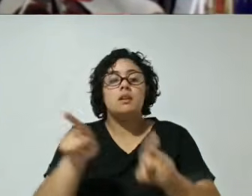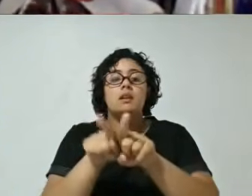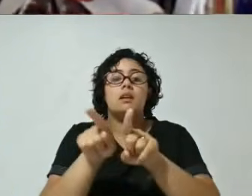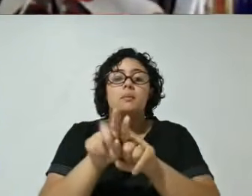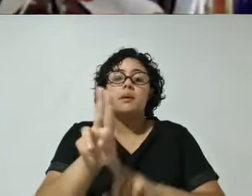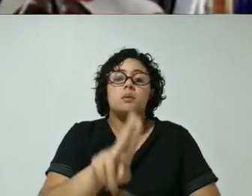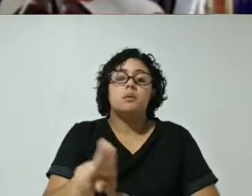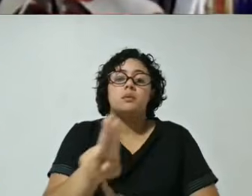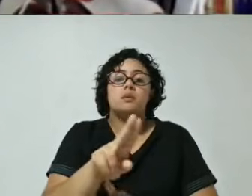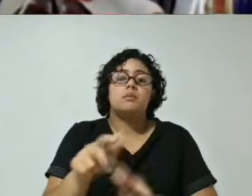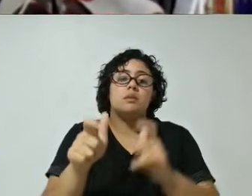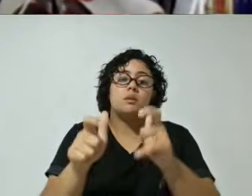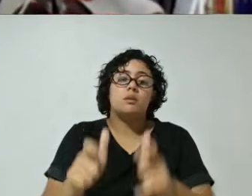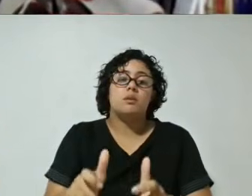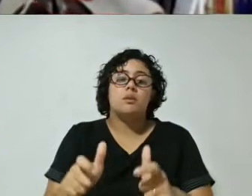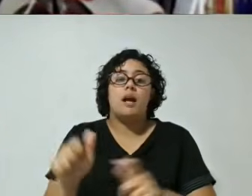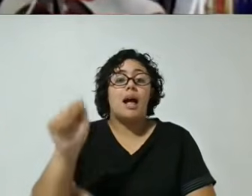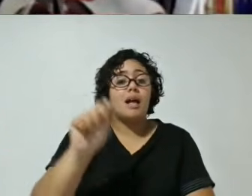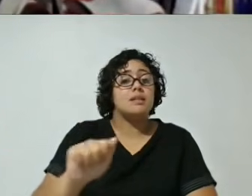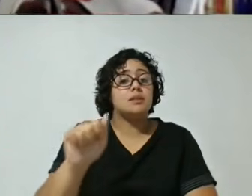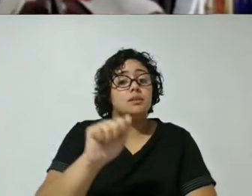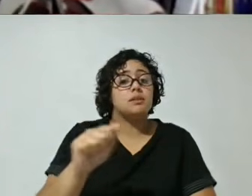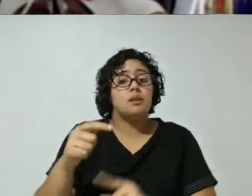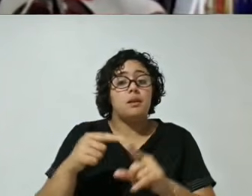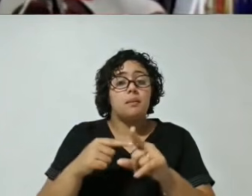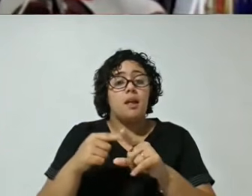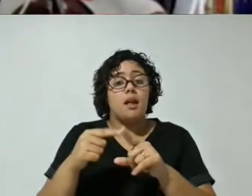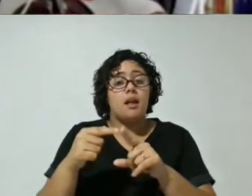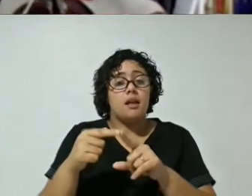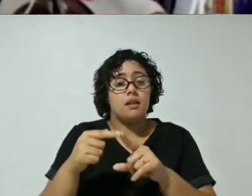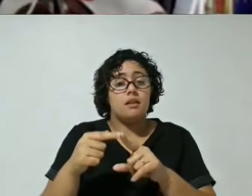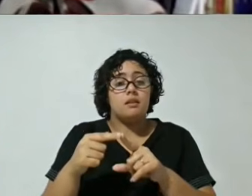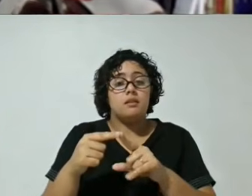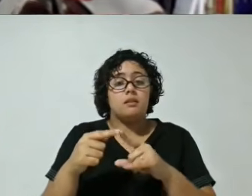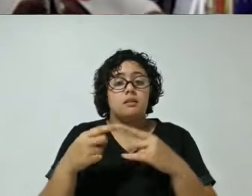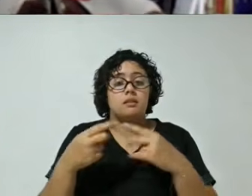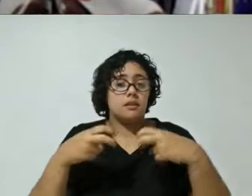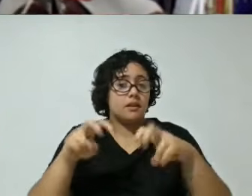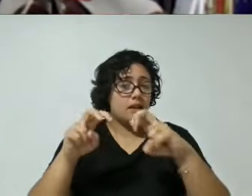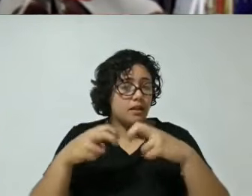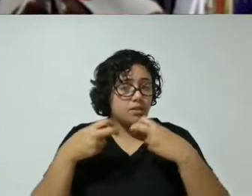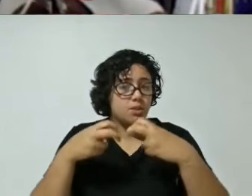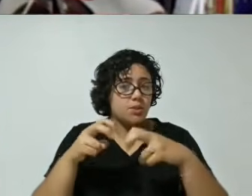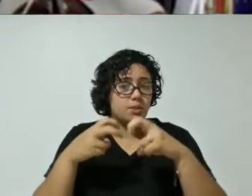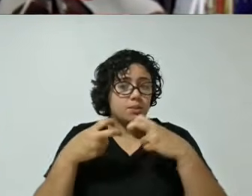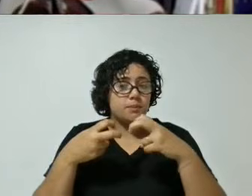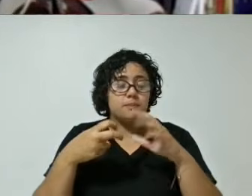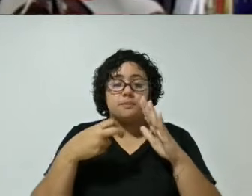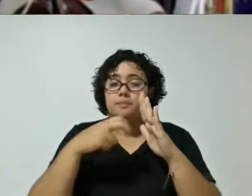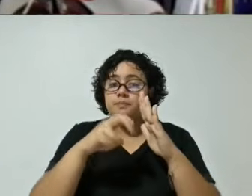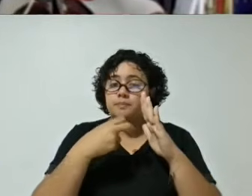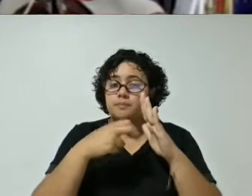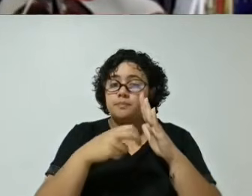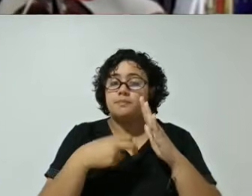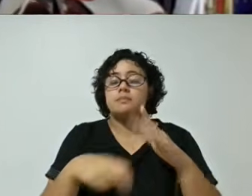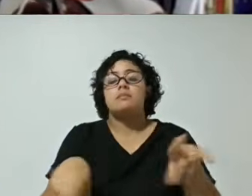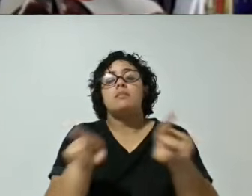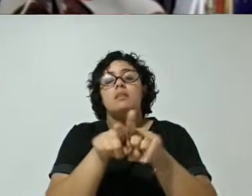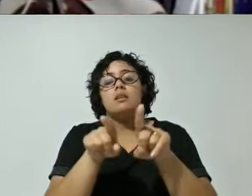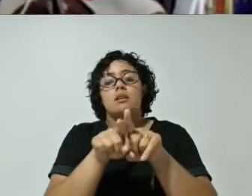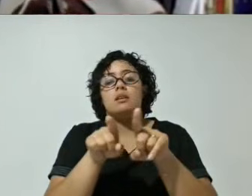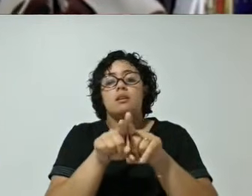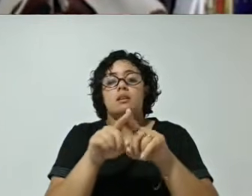o espaço da associação do bairro, da creche, e o salão da igreja,